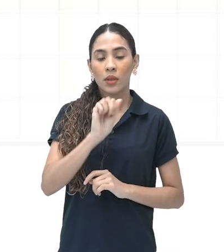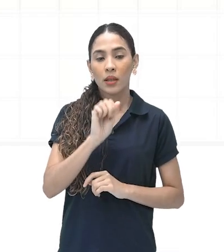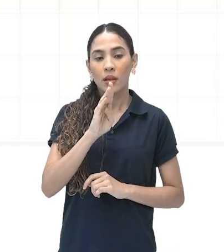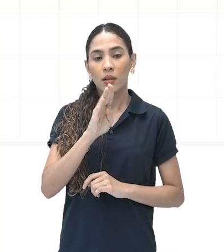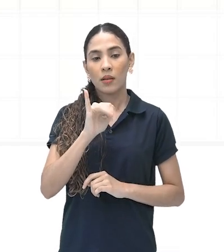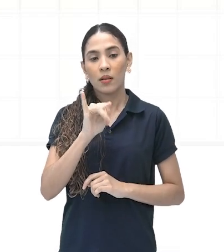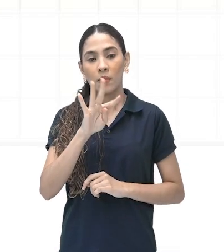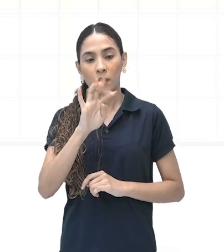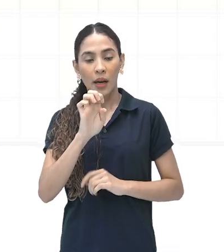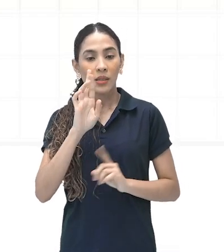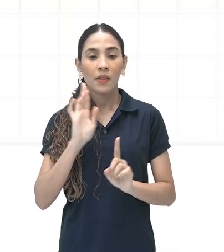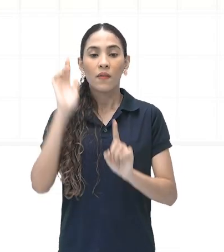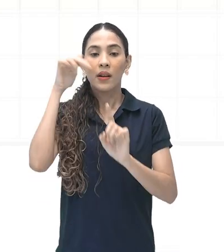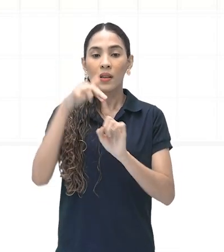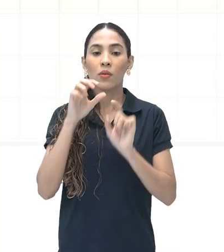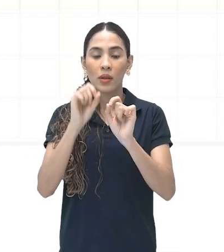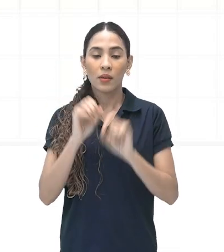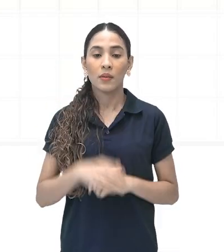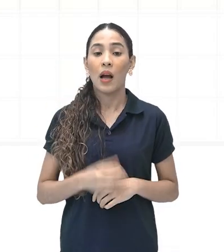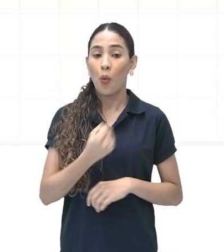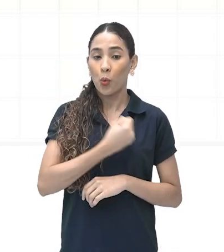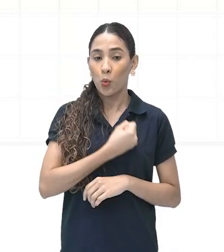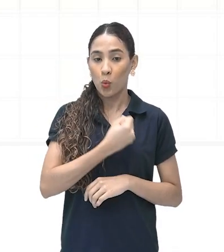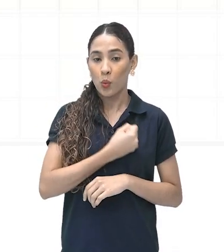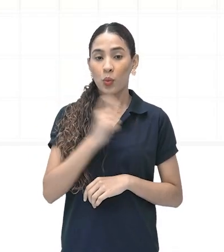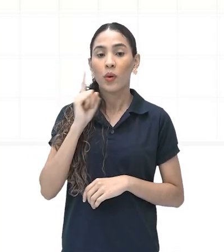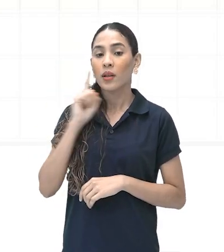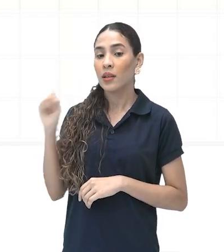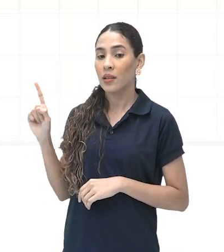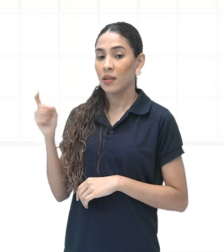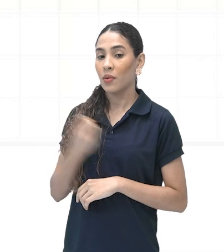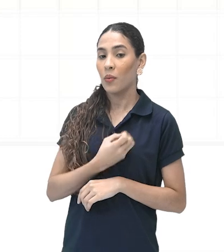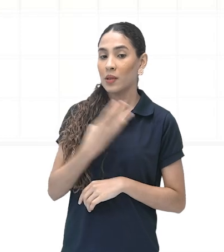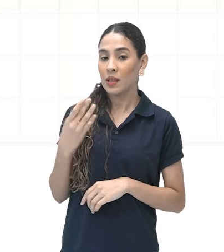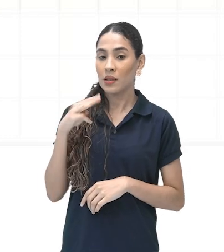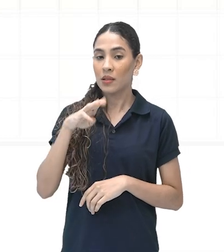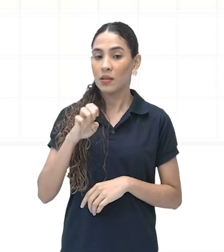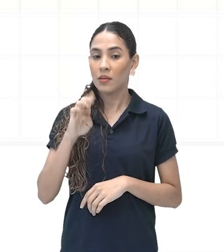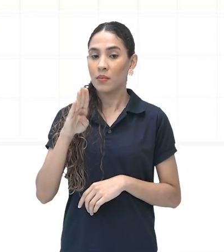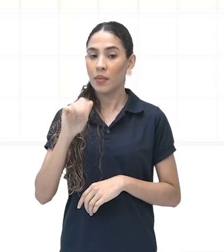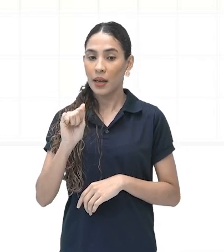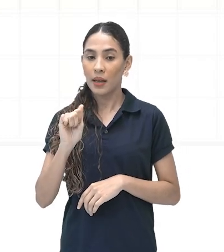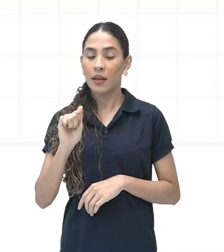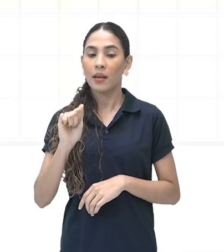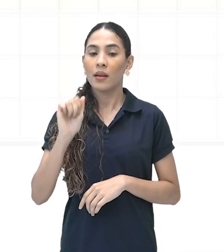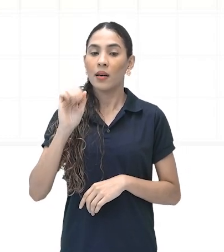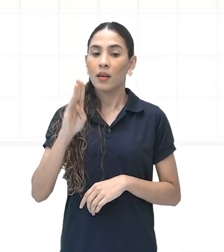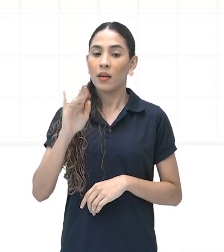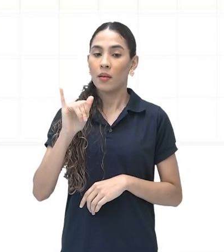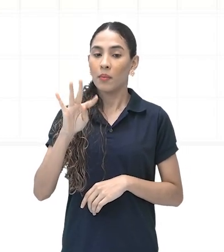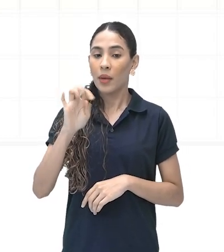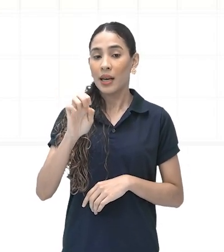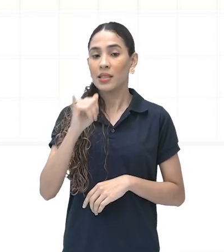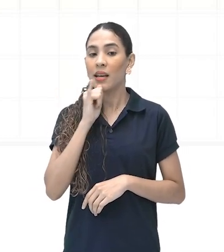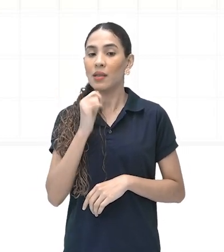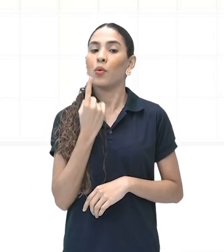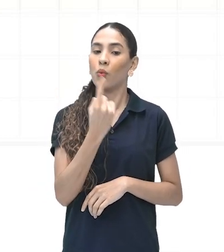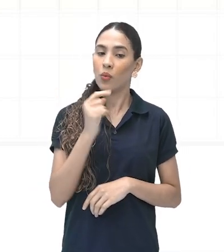se referir aí a essa quantidade aqui de megabyte, né? Ao invés de a gente falar